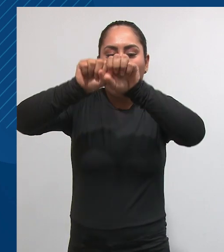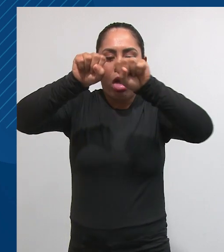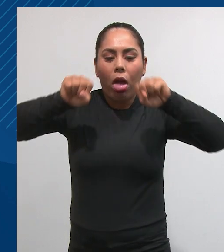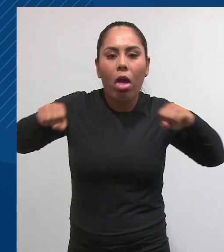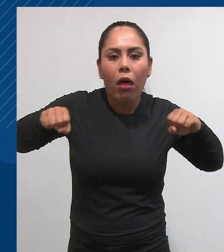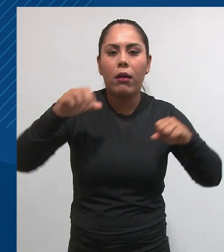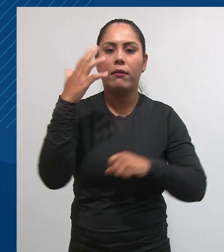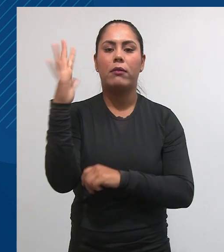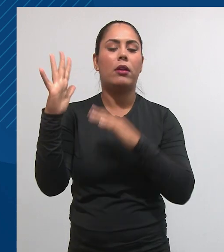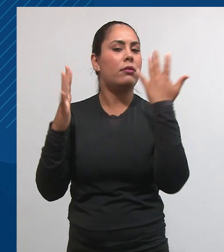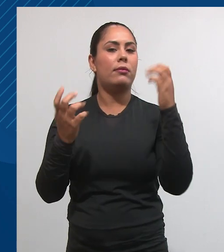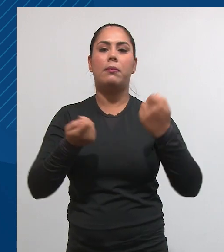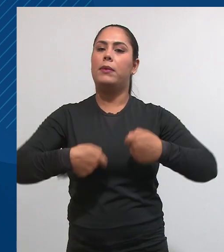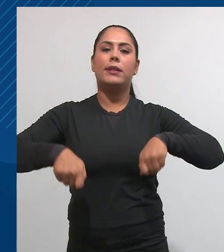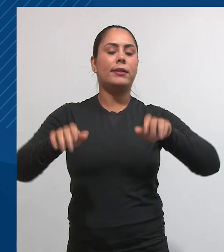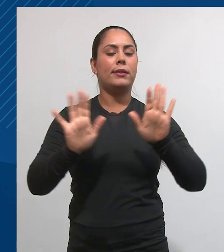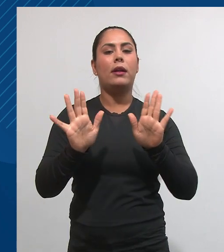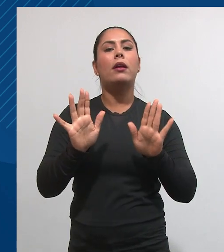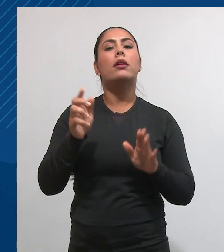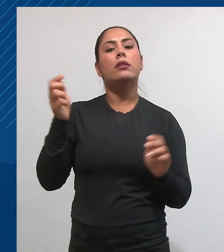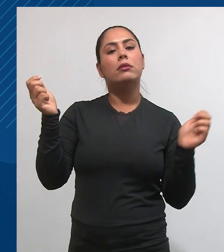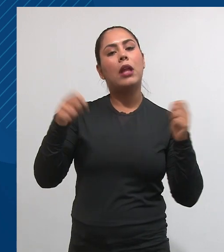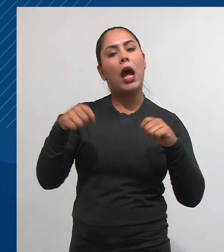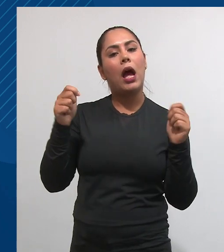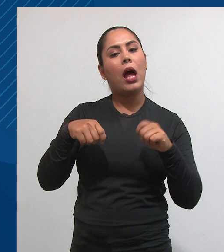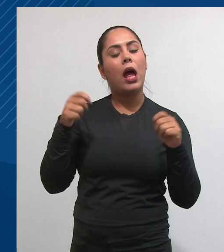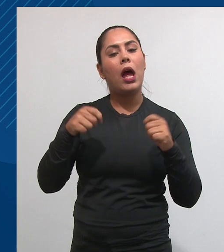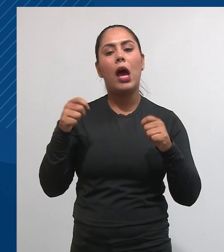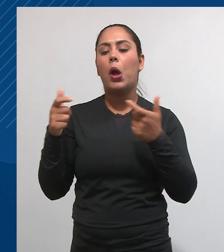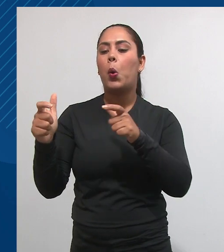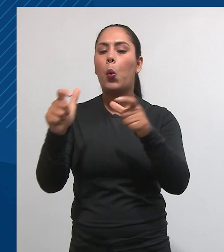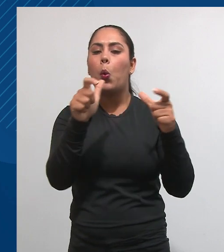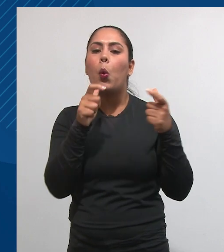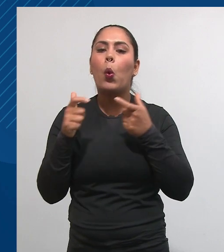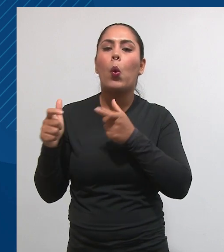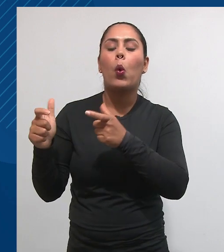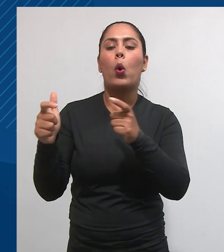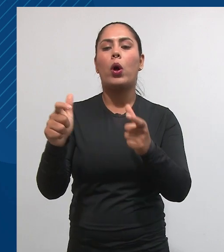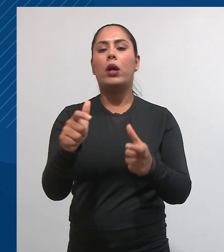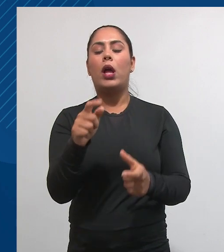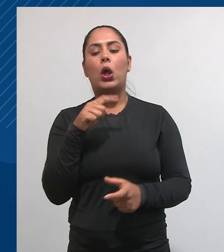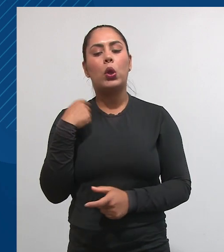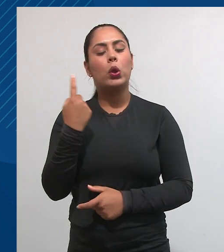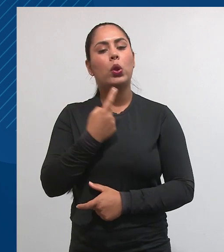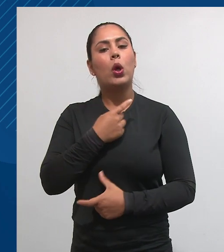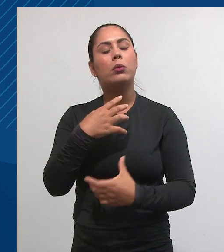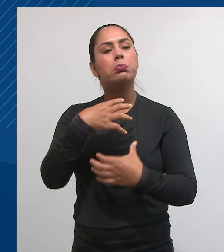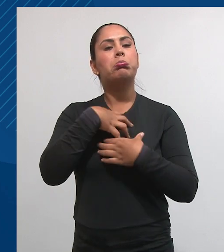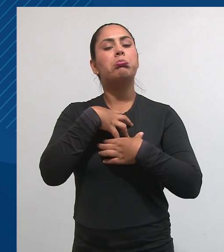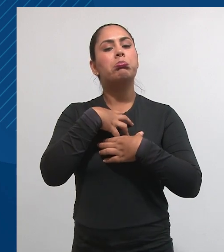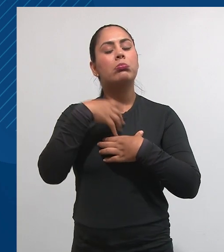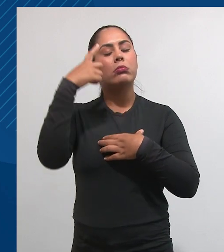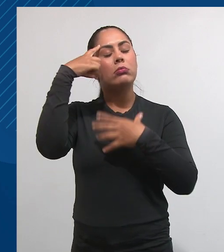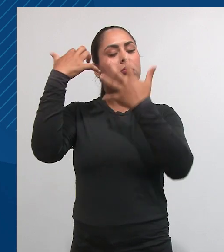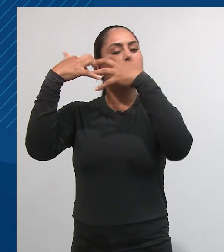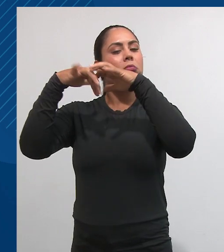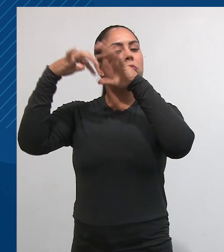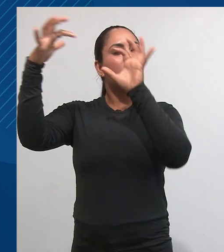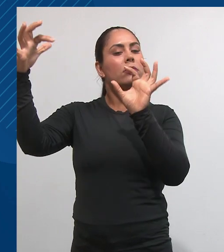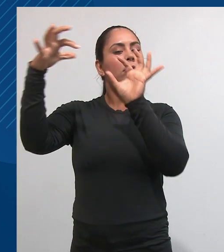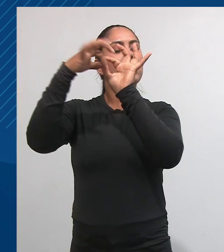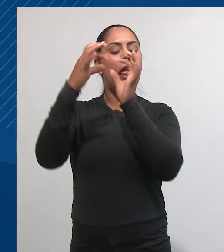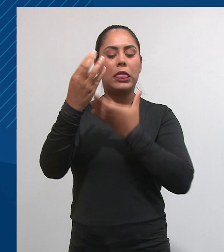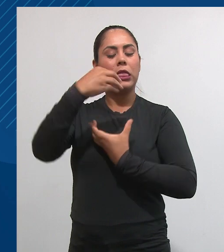da floresta. Aonde a gente estiver, basta nós estarmos conectados, porque isso vem